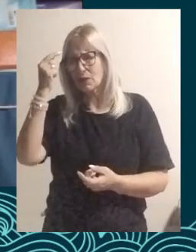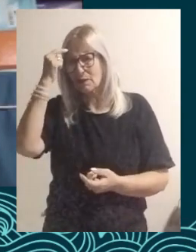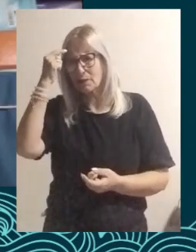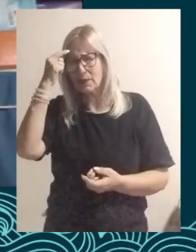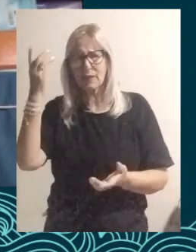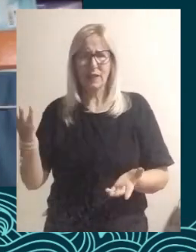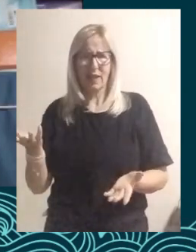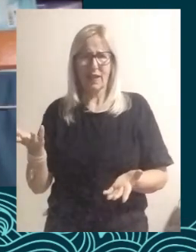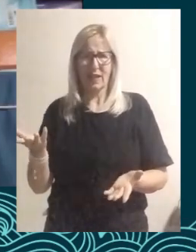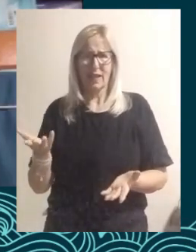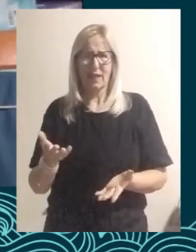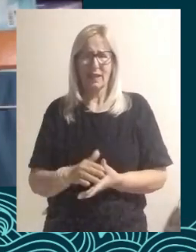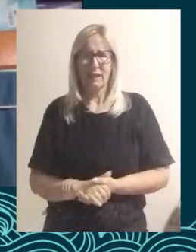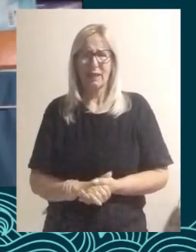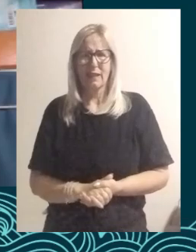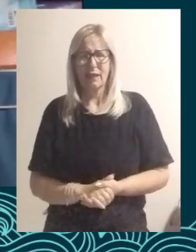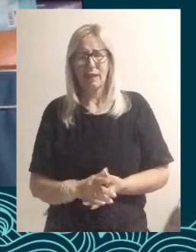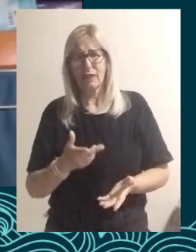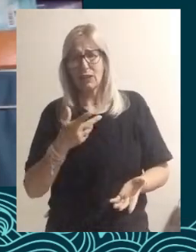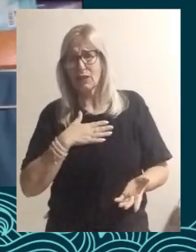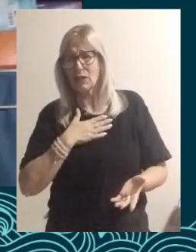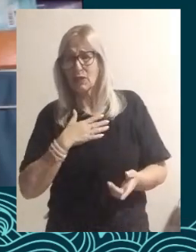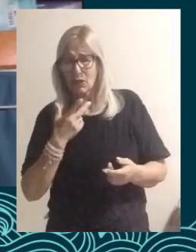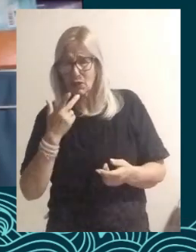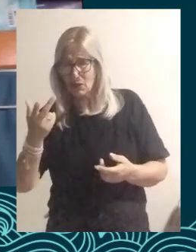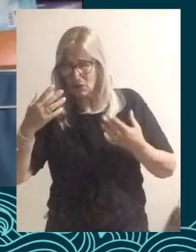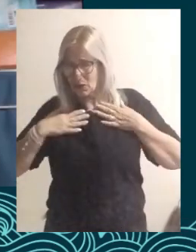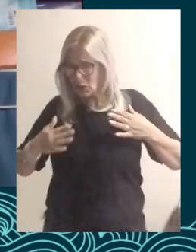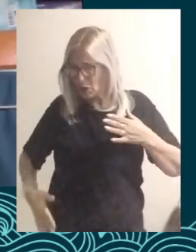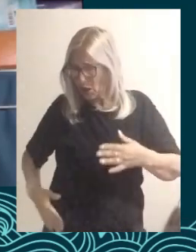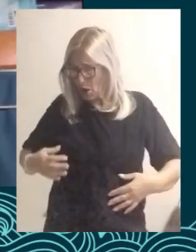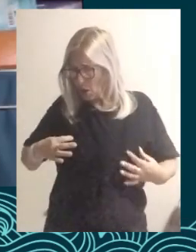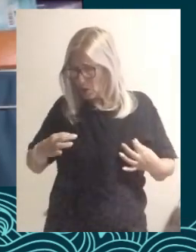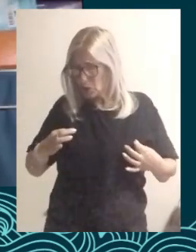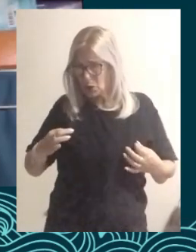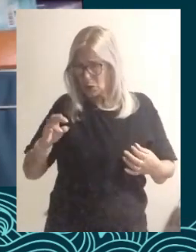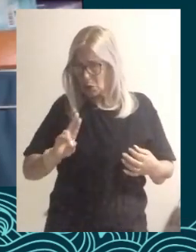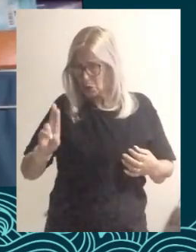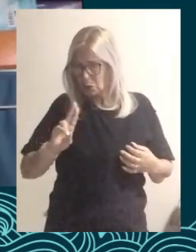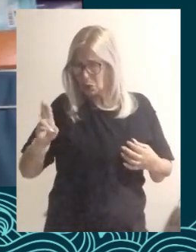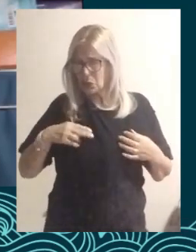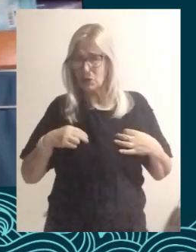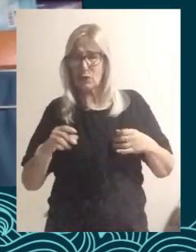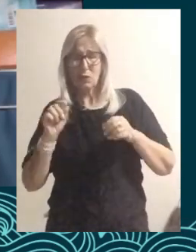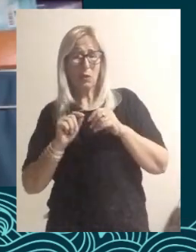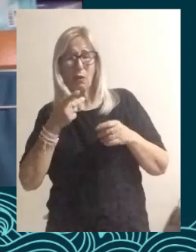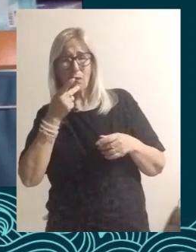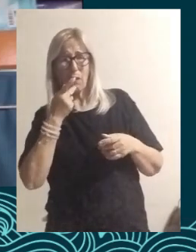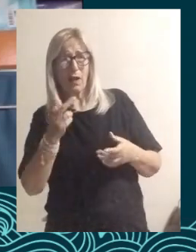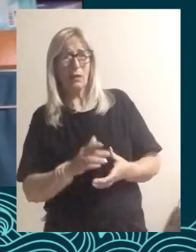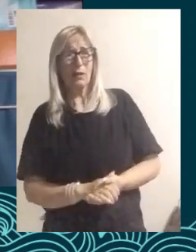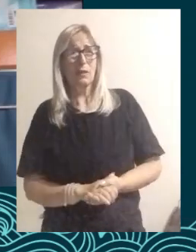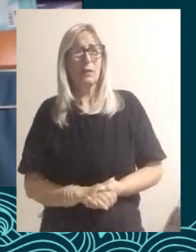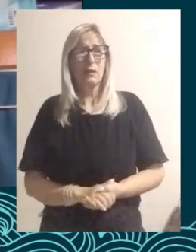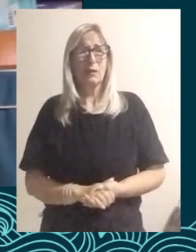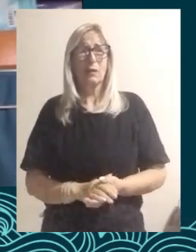É, o que que o outro vai pensar? Mas como é que eu gosto de me vestir? Ao invés de estar pensando o que que o outro vai achar da roupa que eu estou usando,